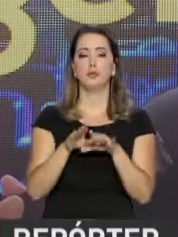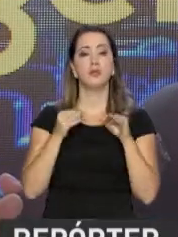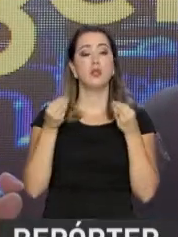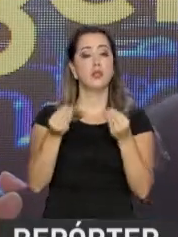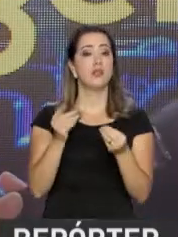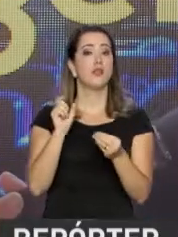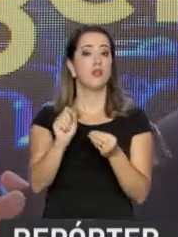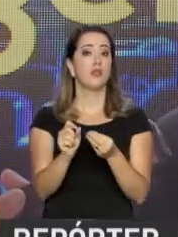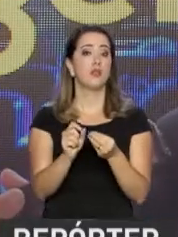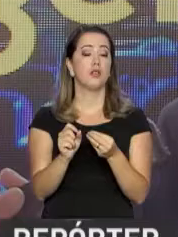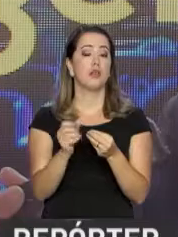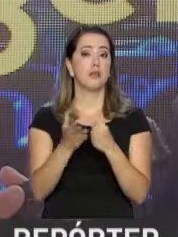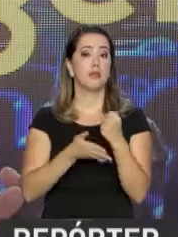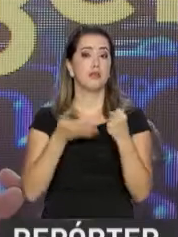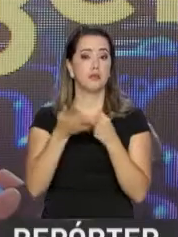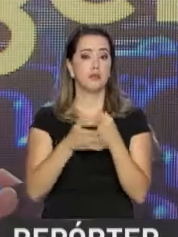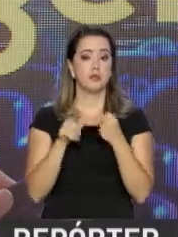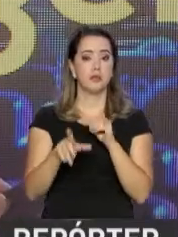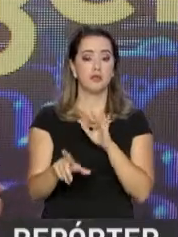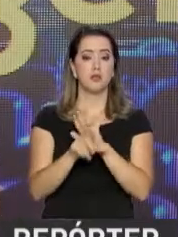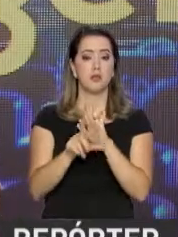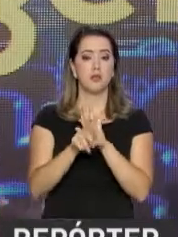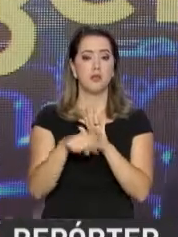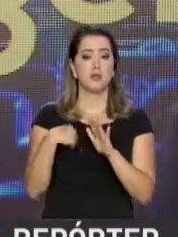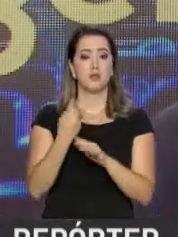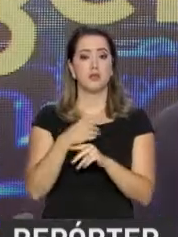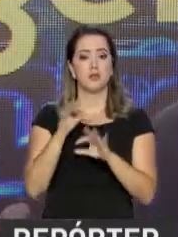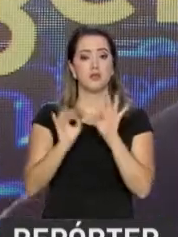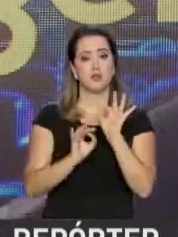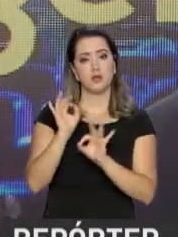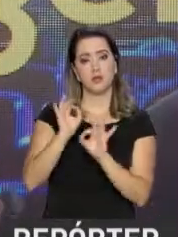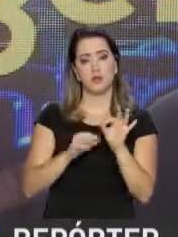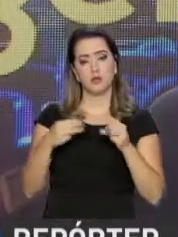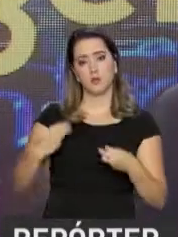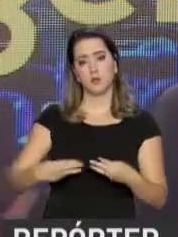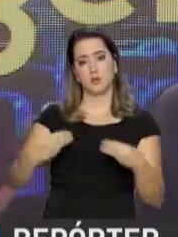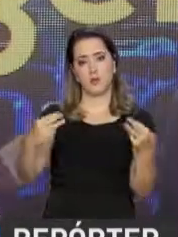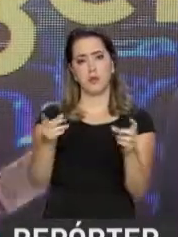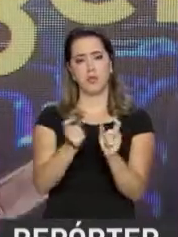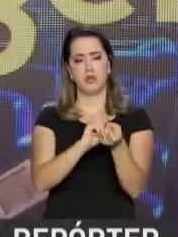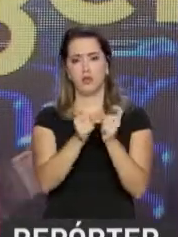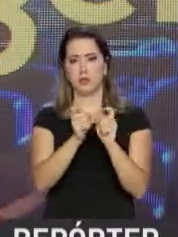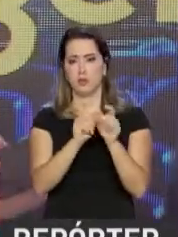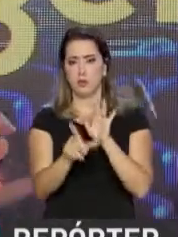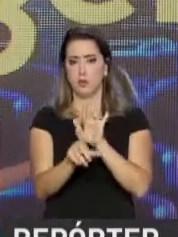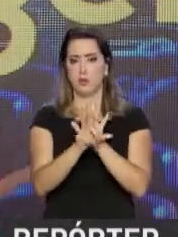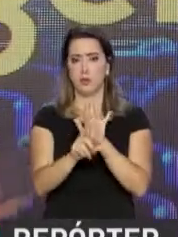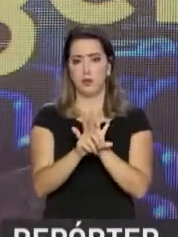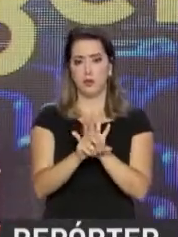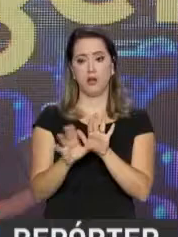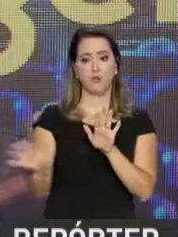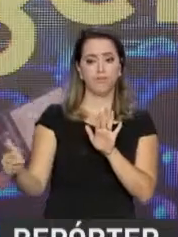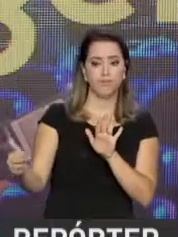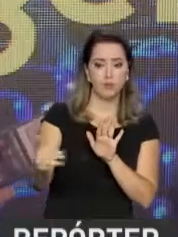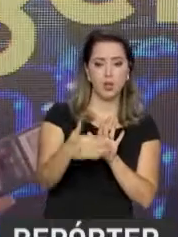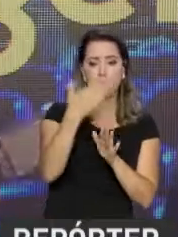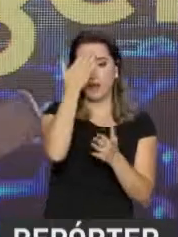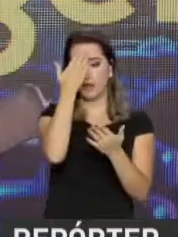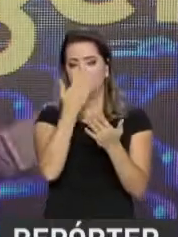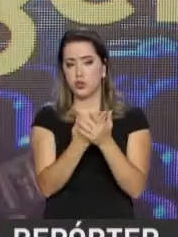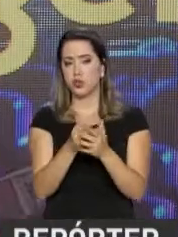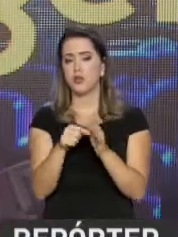se deve basicamente às medidas que nós tomamos no ministério medidas de gestão da lei de resgate da credibilidade